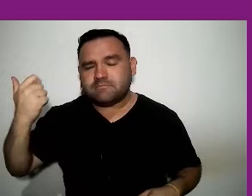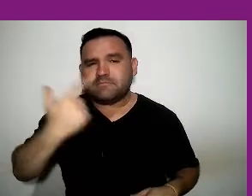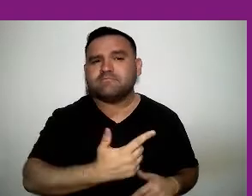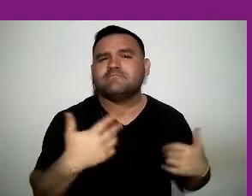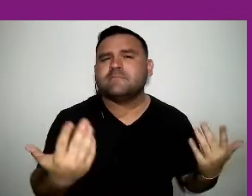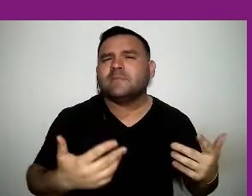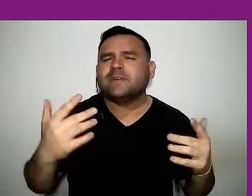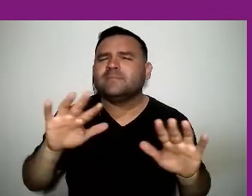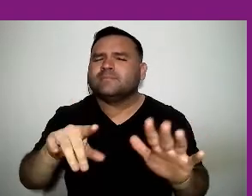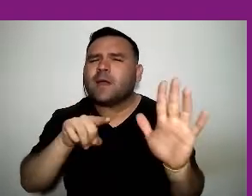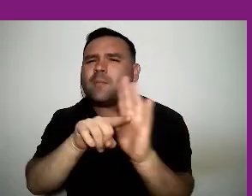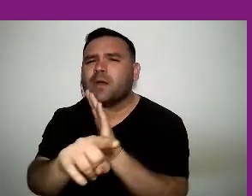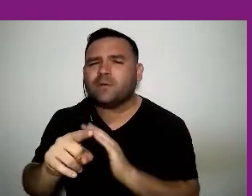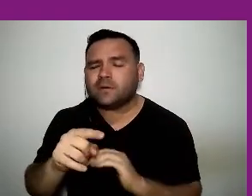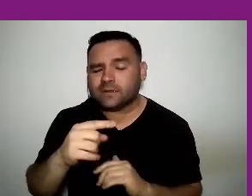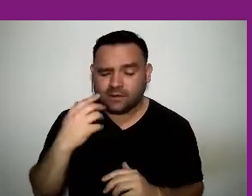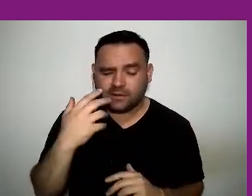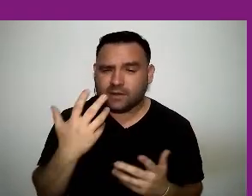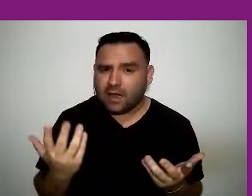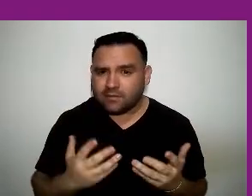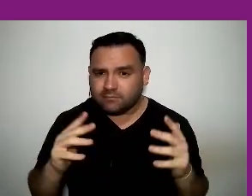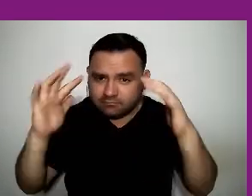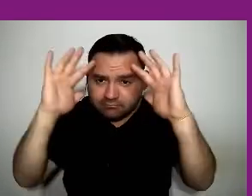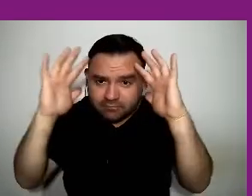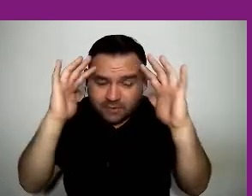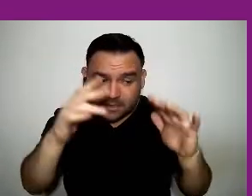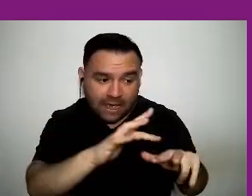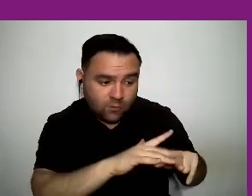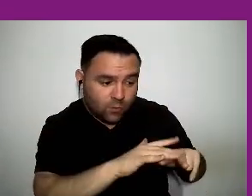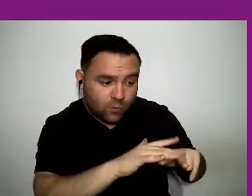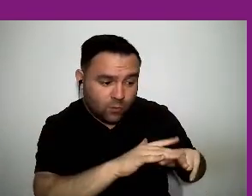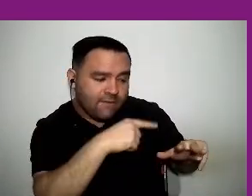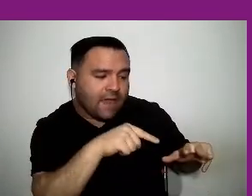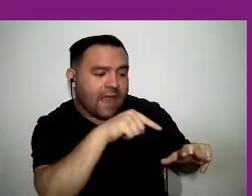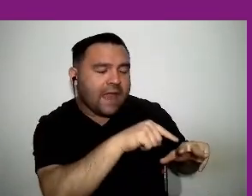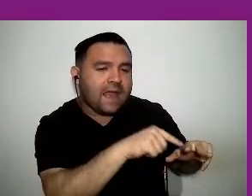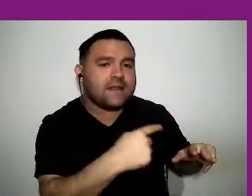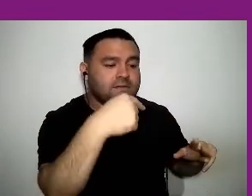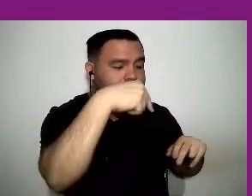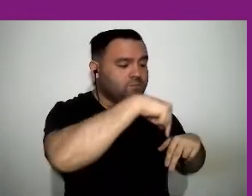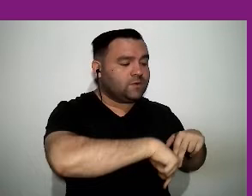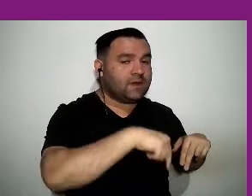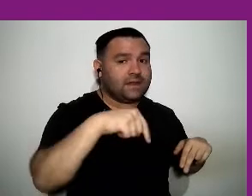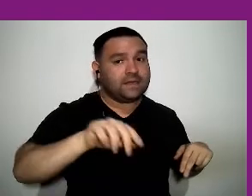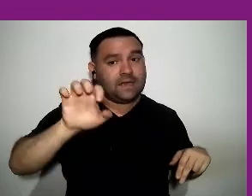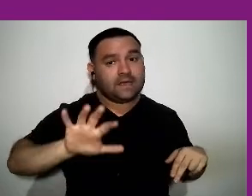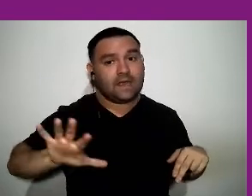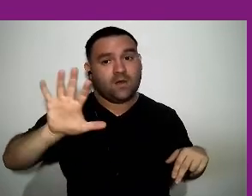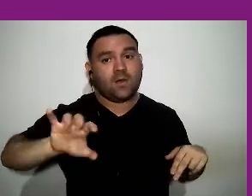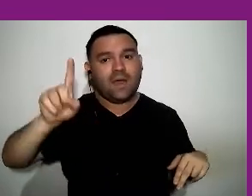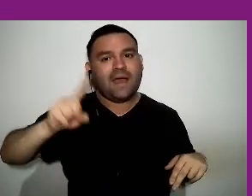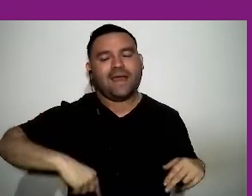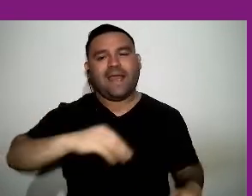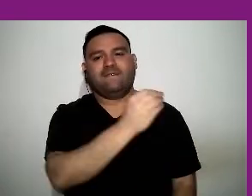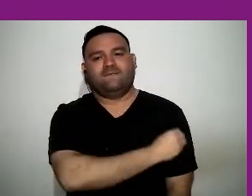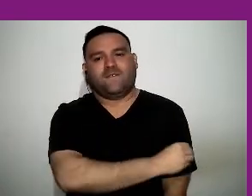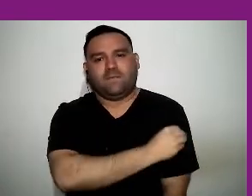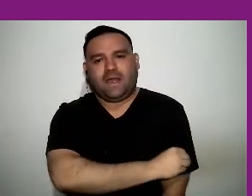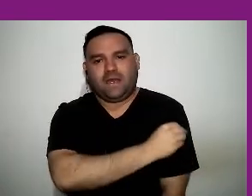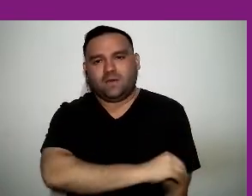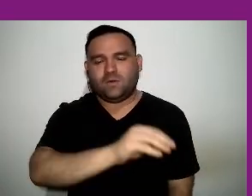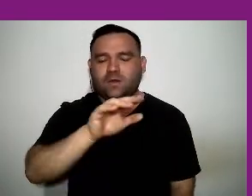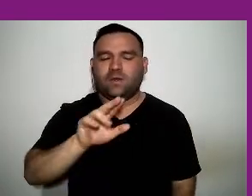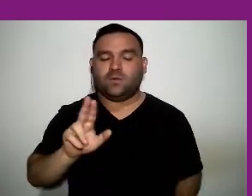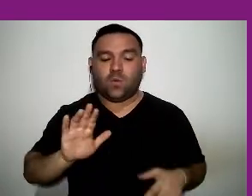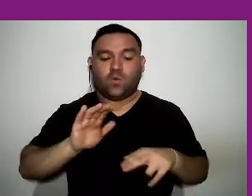Quem que aplica ventilação mecânica nos pacientes graves? Na Europa, basicamente, são os enfermeiros de